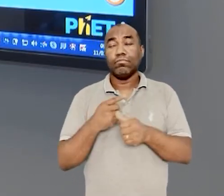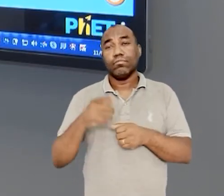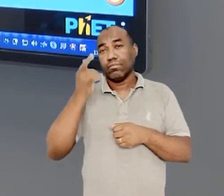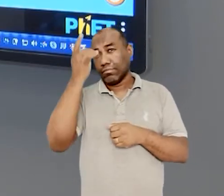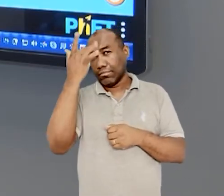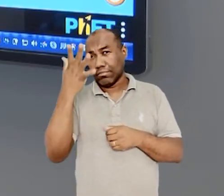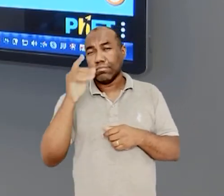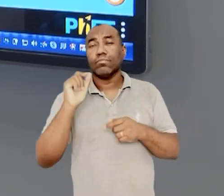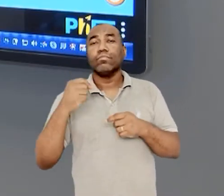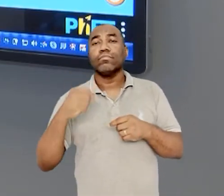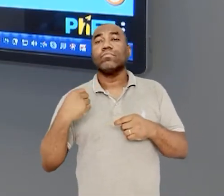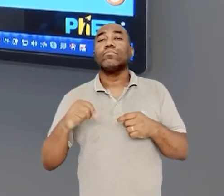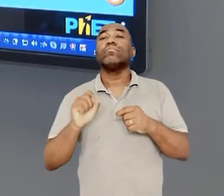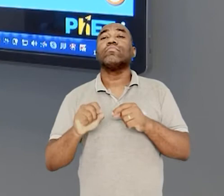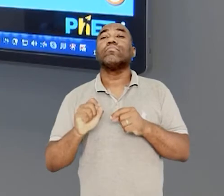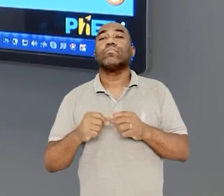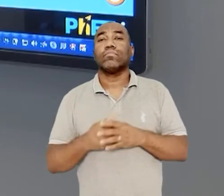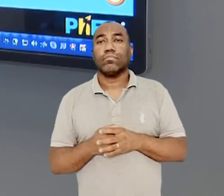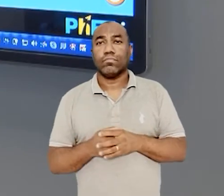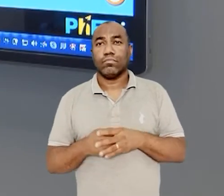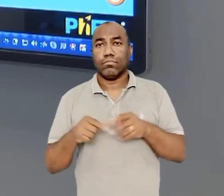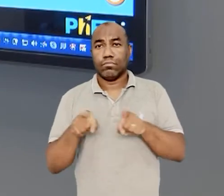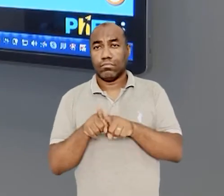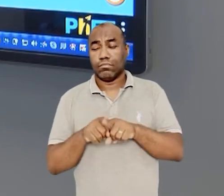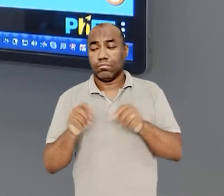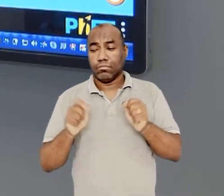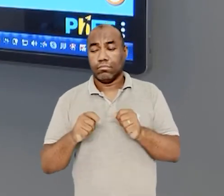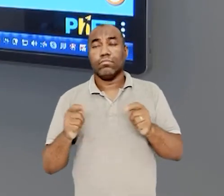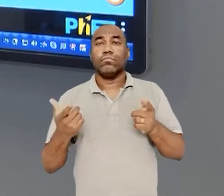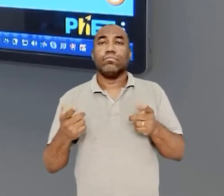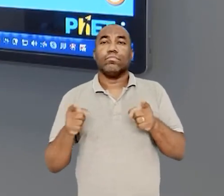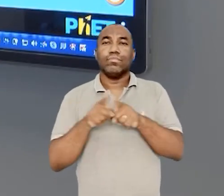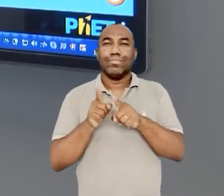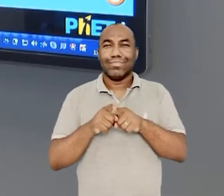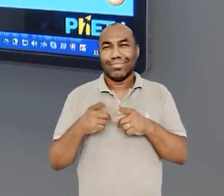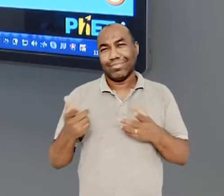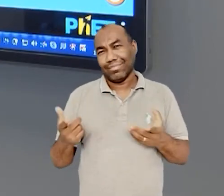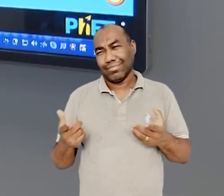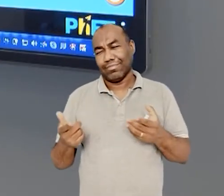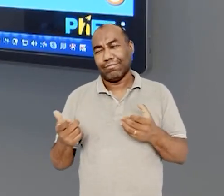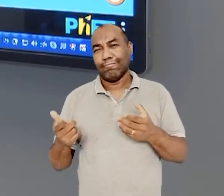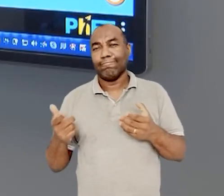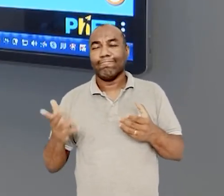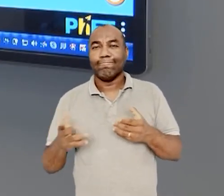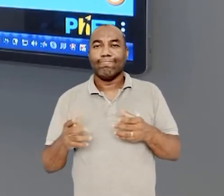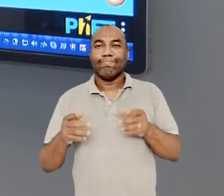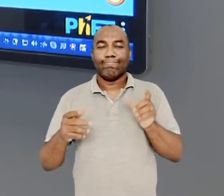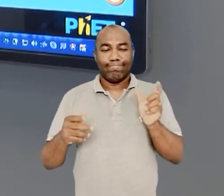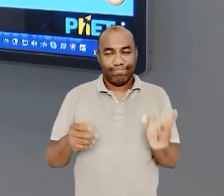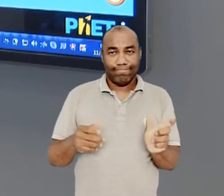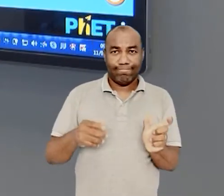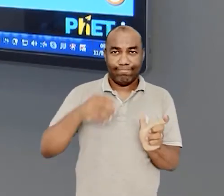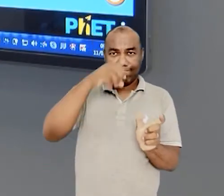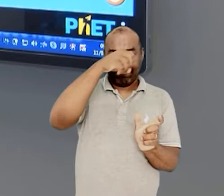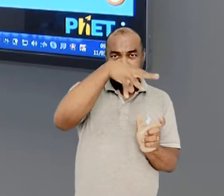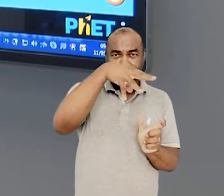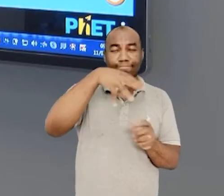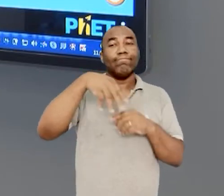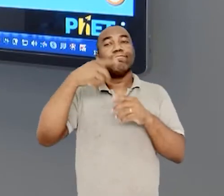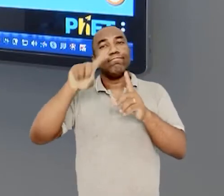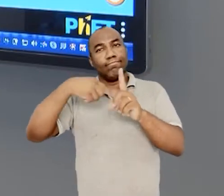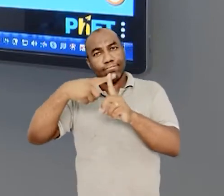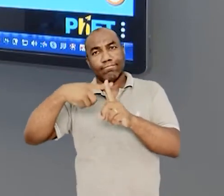sugestão é fácil. Você pode associar aqui uma segunda pilha, porque aí a